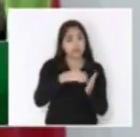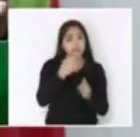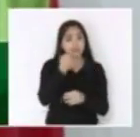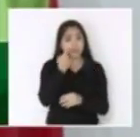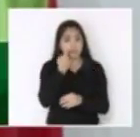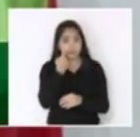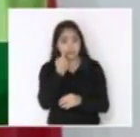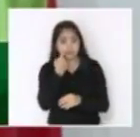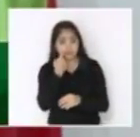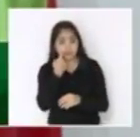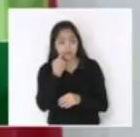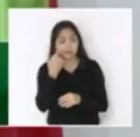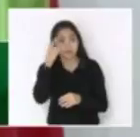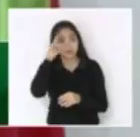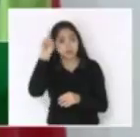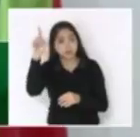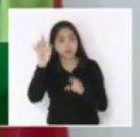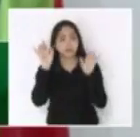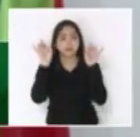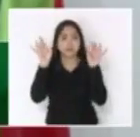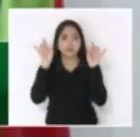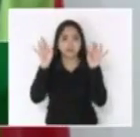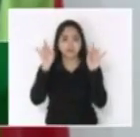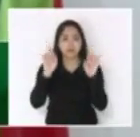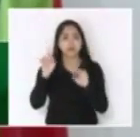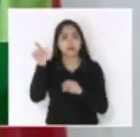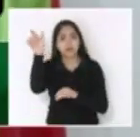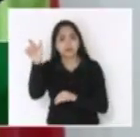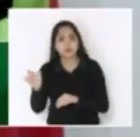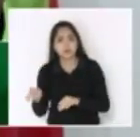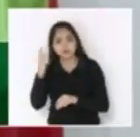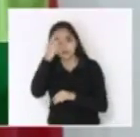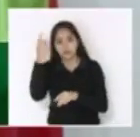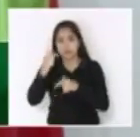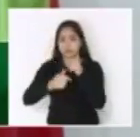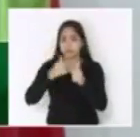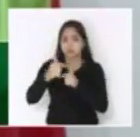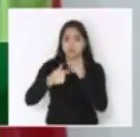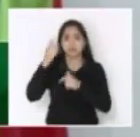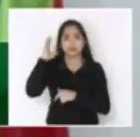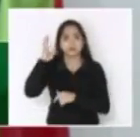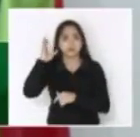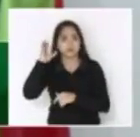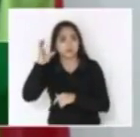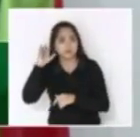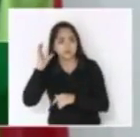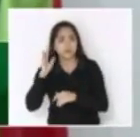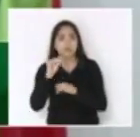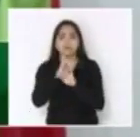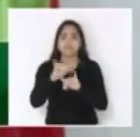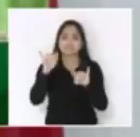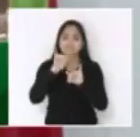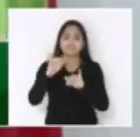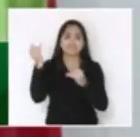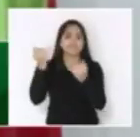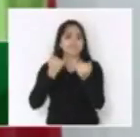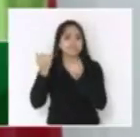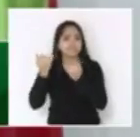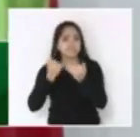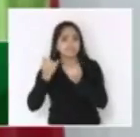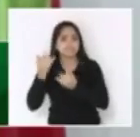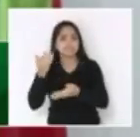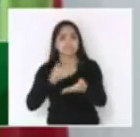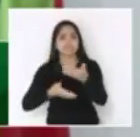também esse dia especial que é o dia do nosso radialista, que leva a comunicação, que faz o entretenimento, né, que interage